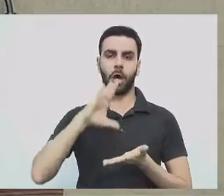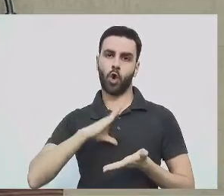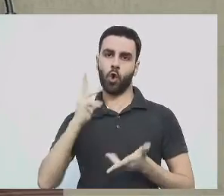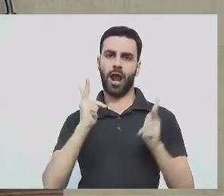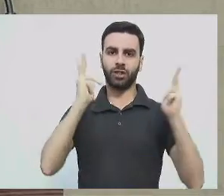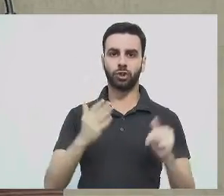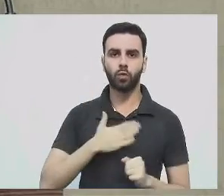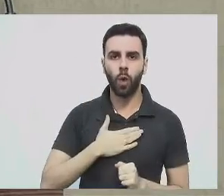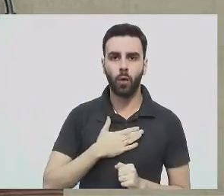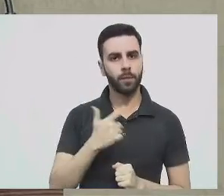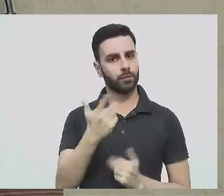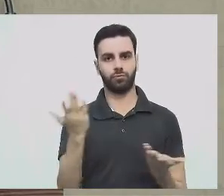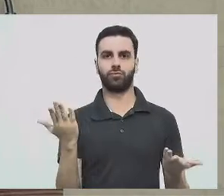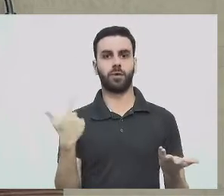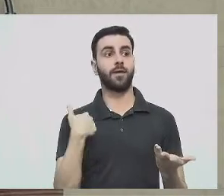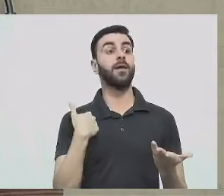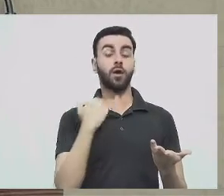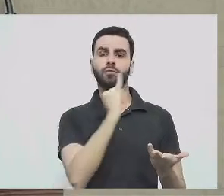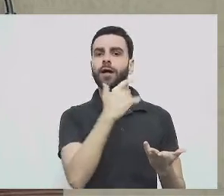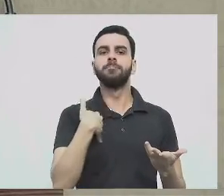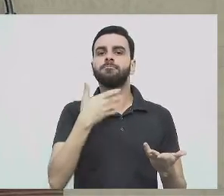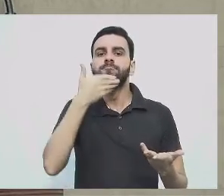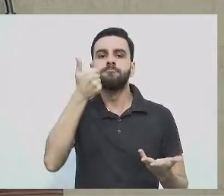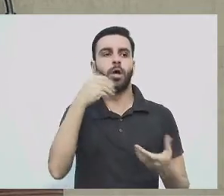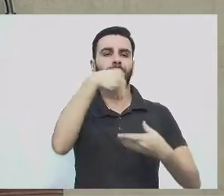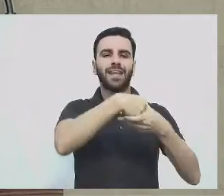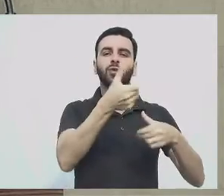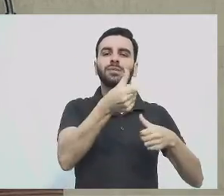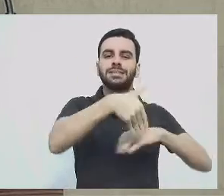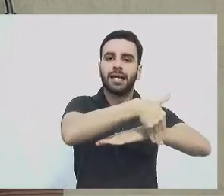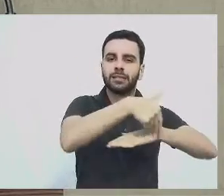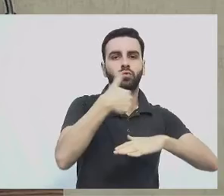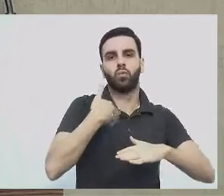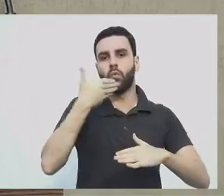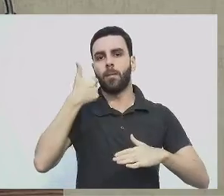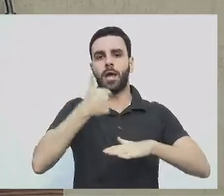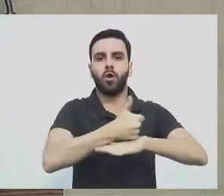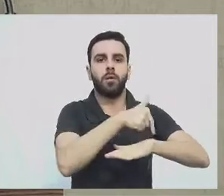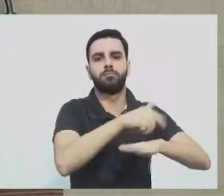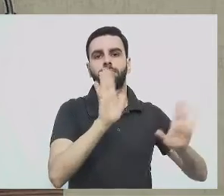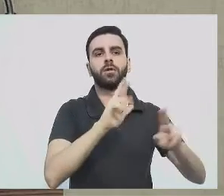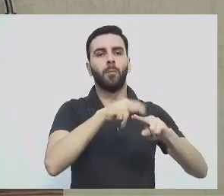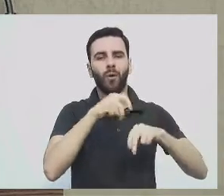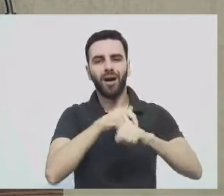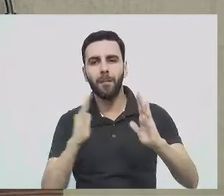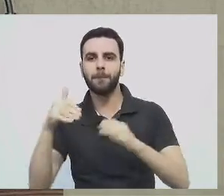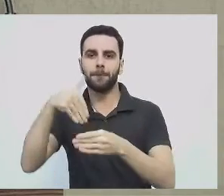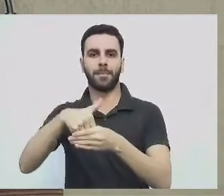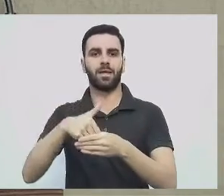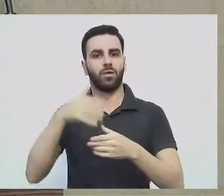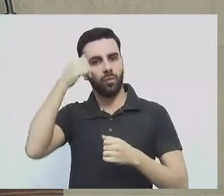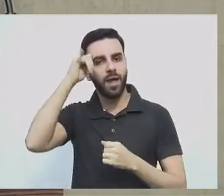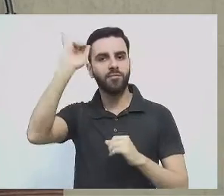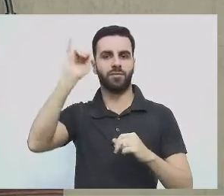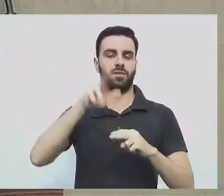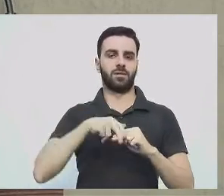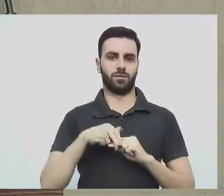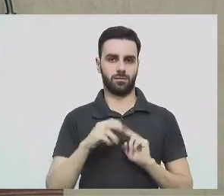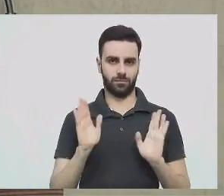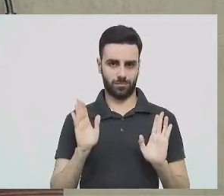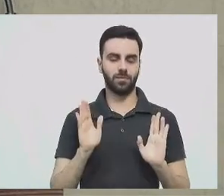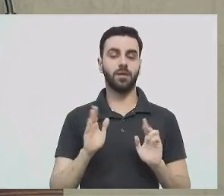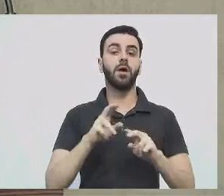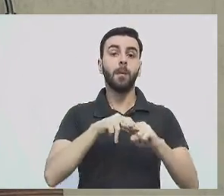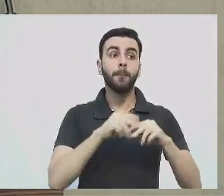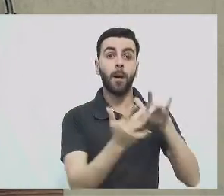eu tive de não deixar colocar um asfalto em 6 ruas, como está lá para ser colocado a partir dessa semana. Então,